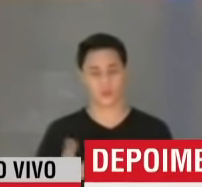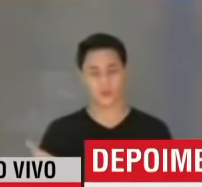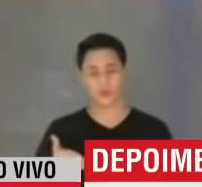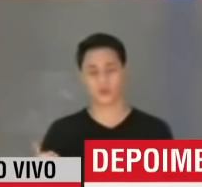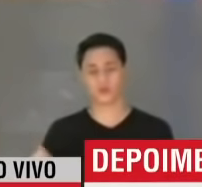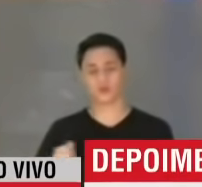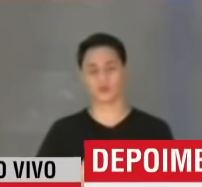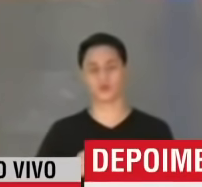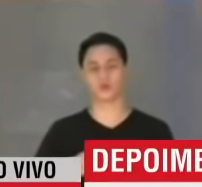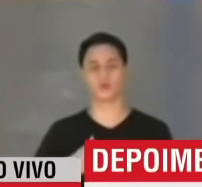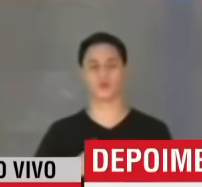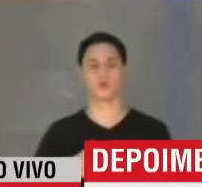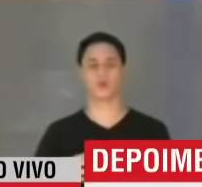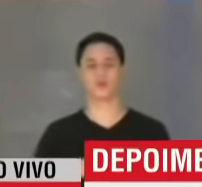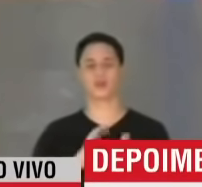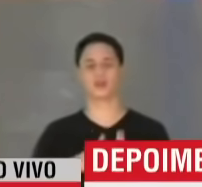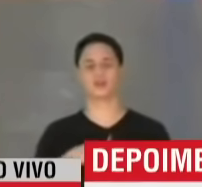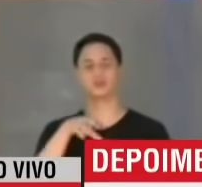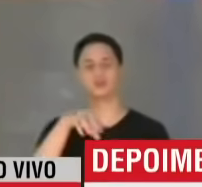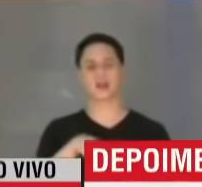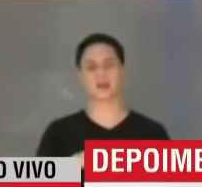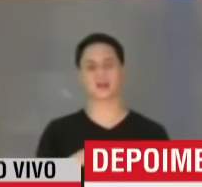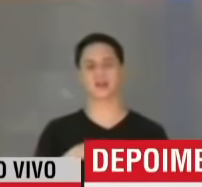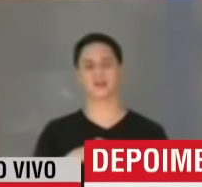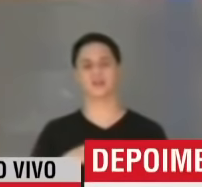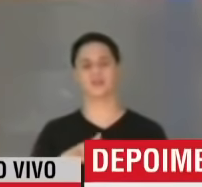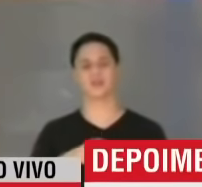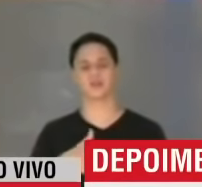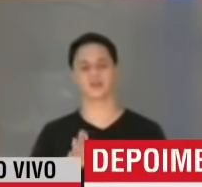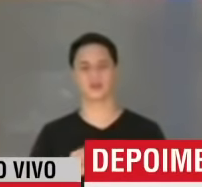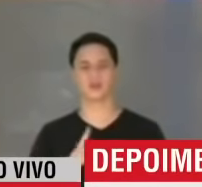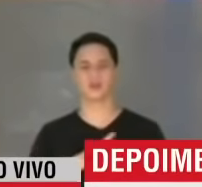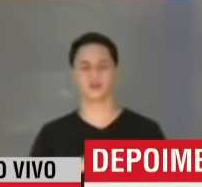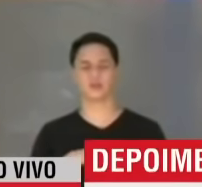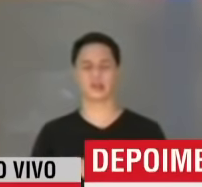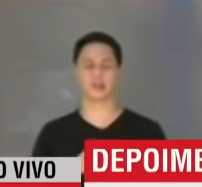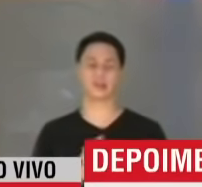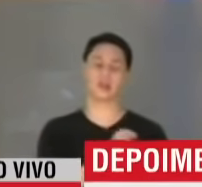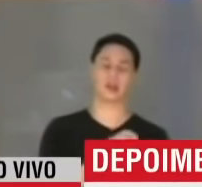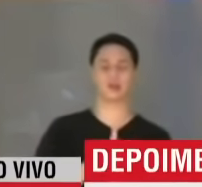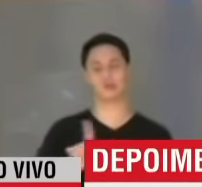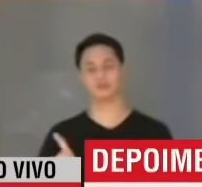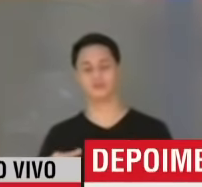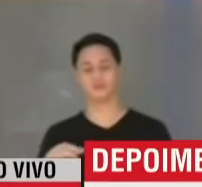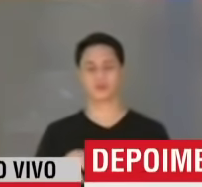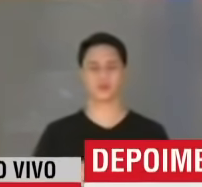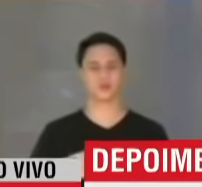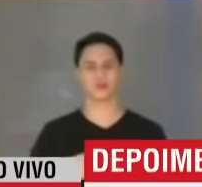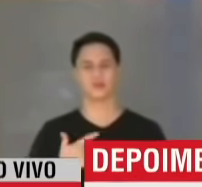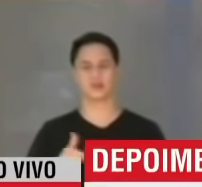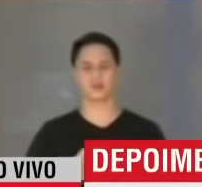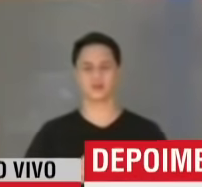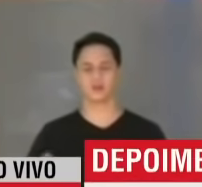do Cidadania, justamente nesse momento em que a CPI da Covid-19 está entrevistando, né, interrogando